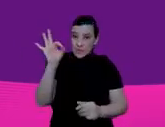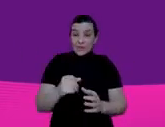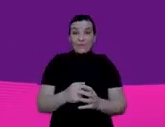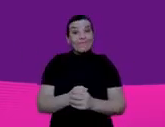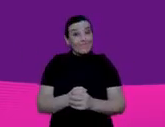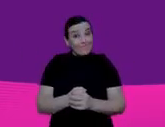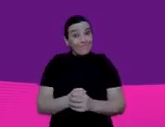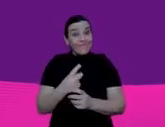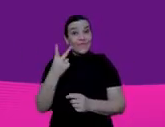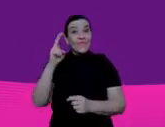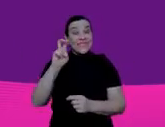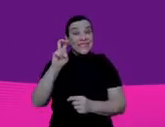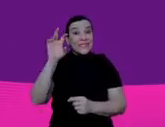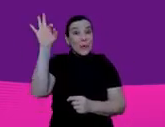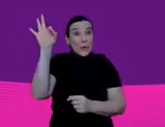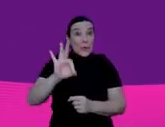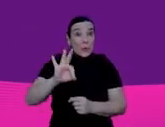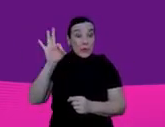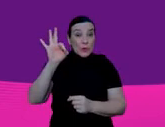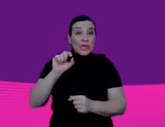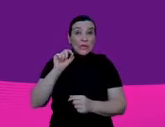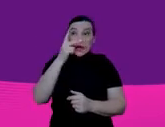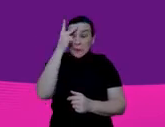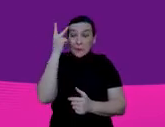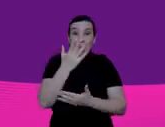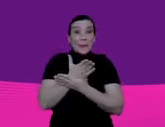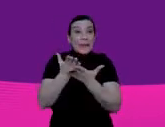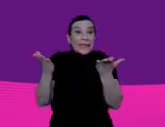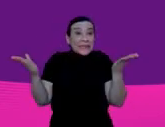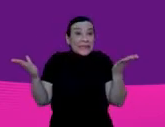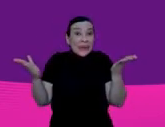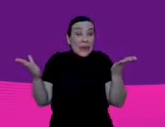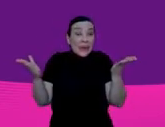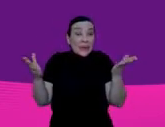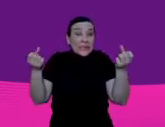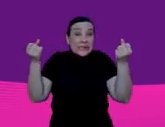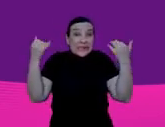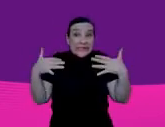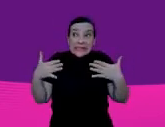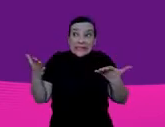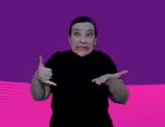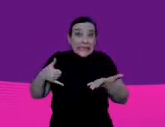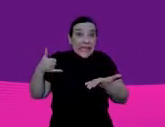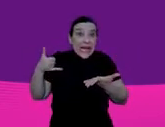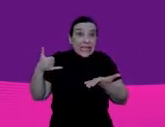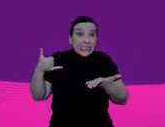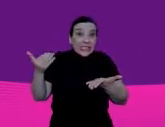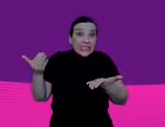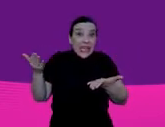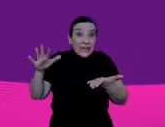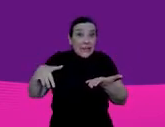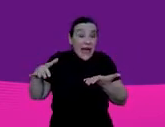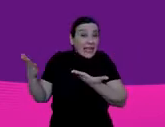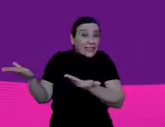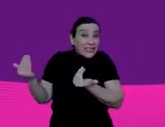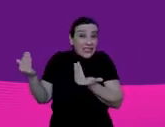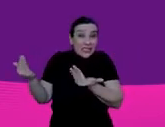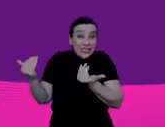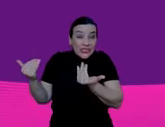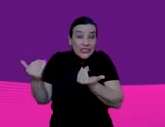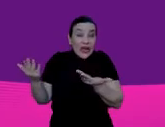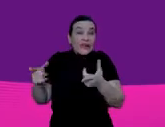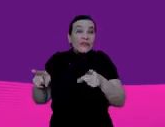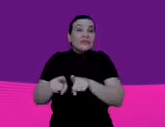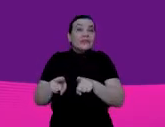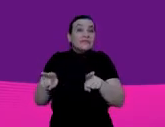de custo de pessoas que, epidemiologicamente falando, são jovens e têm poucas comorbidades relativamente à população mais